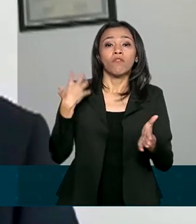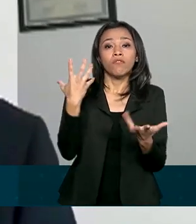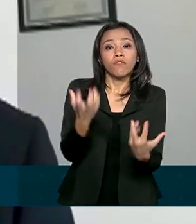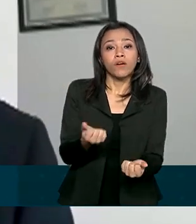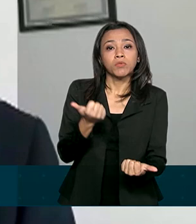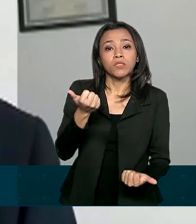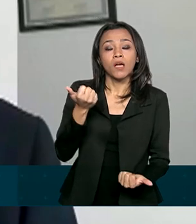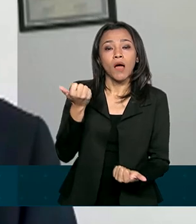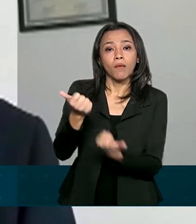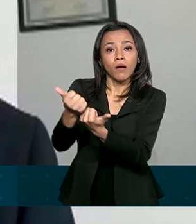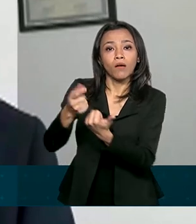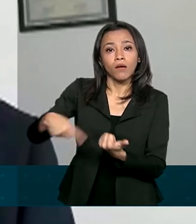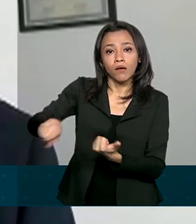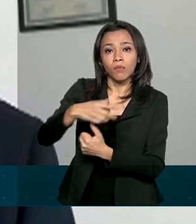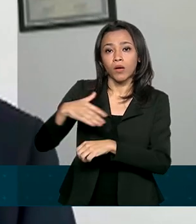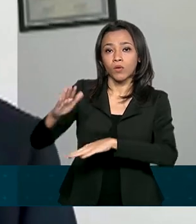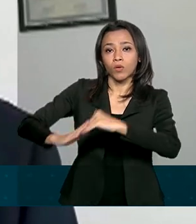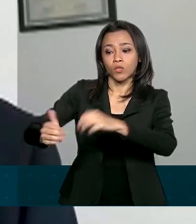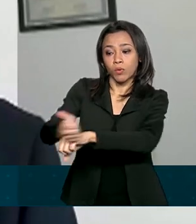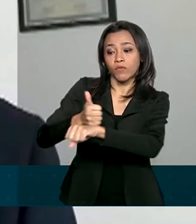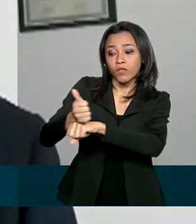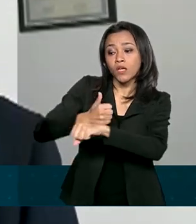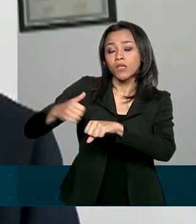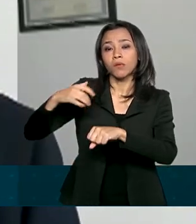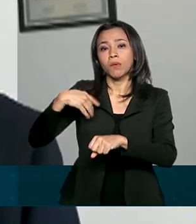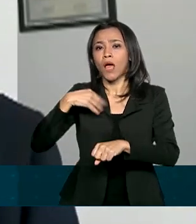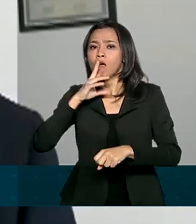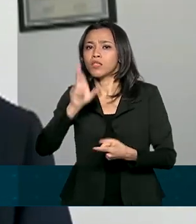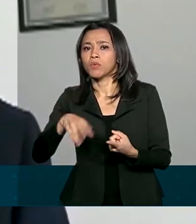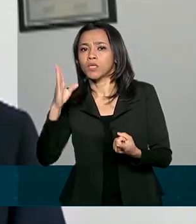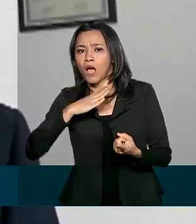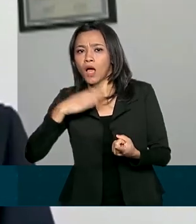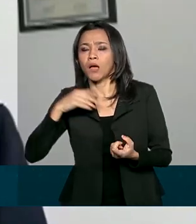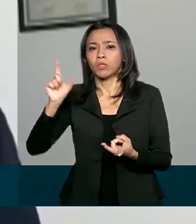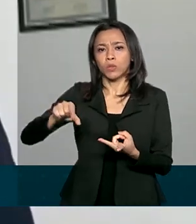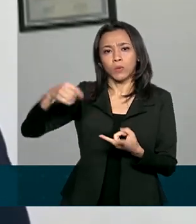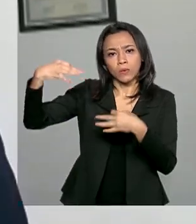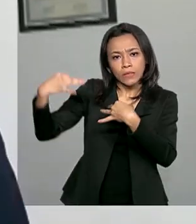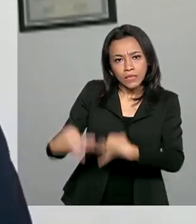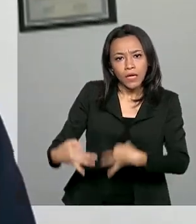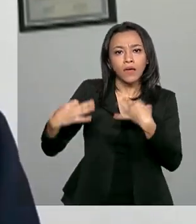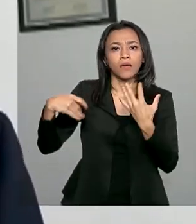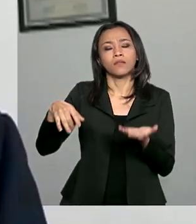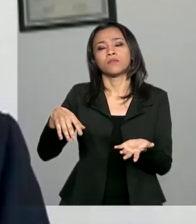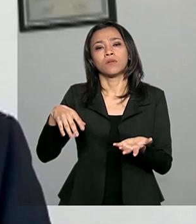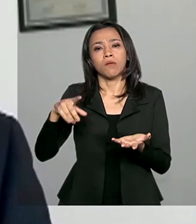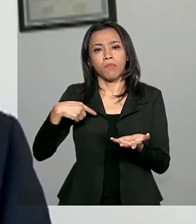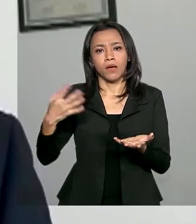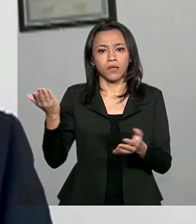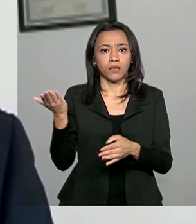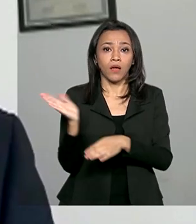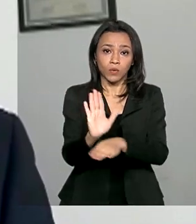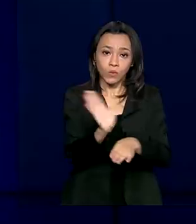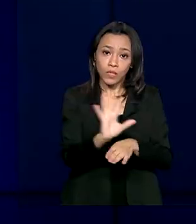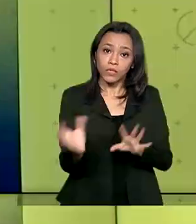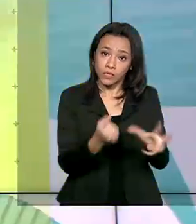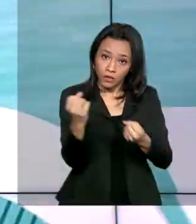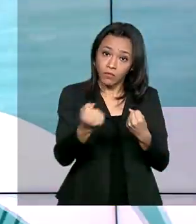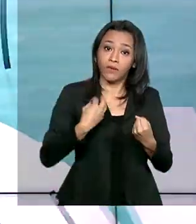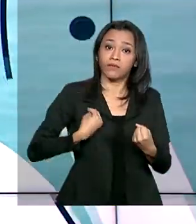conduta certa, na hora certa, buscando uma resposta mais rápida e efetiva para salvar vidas.